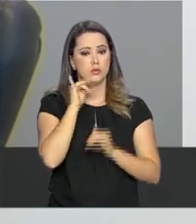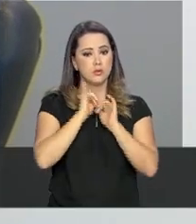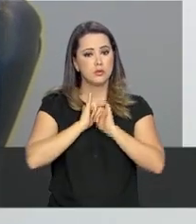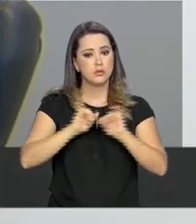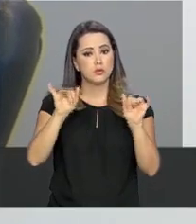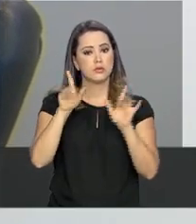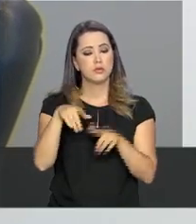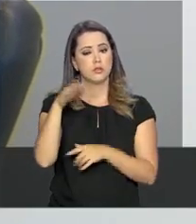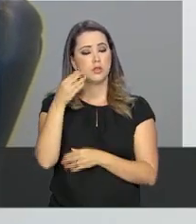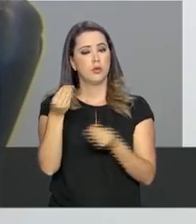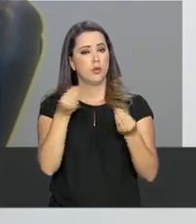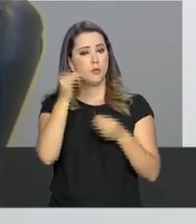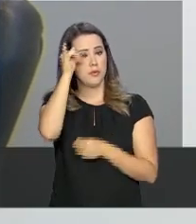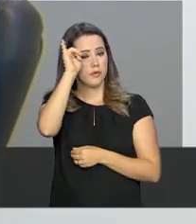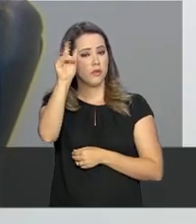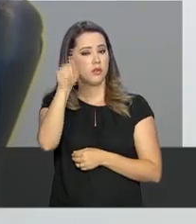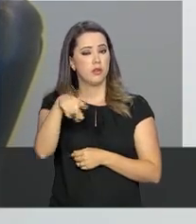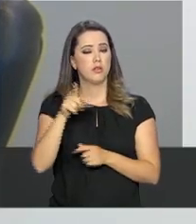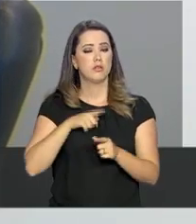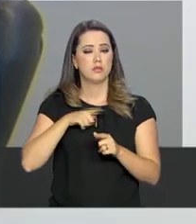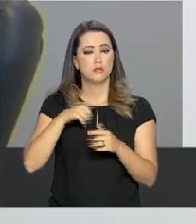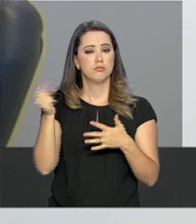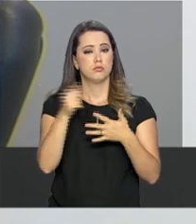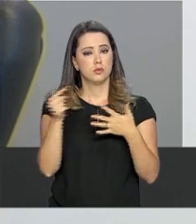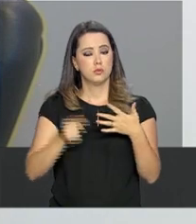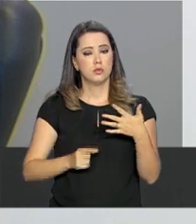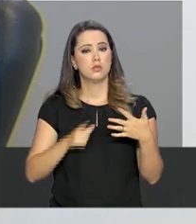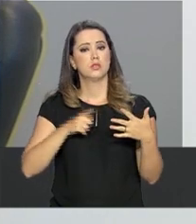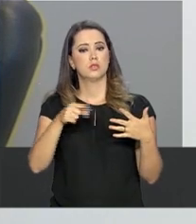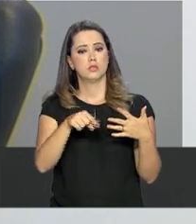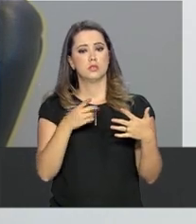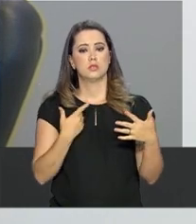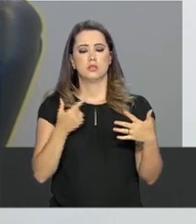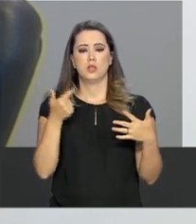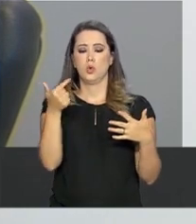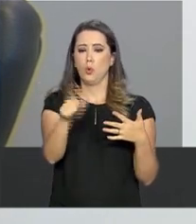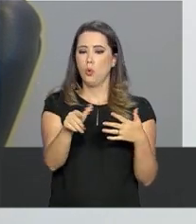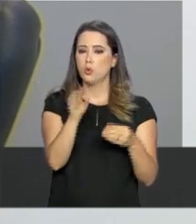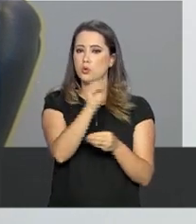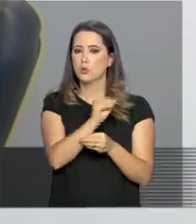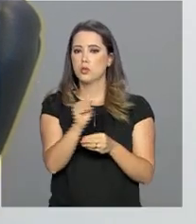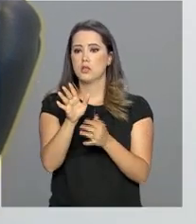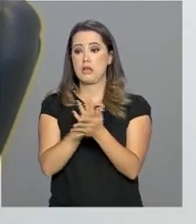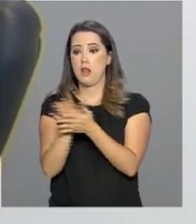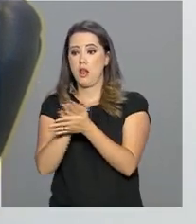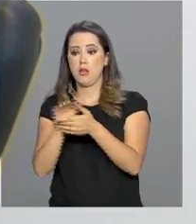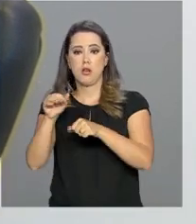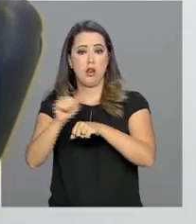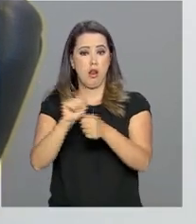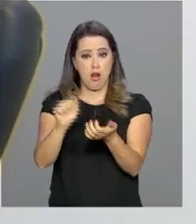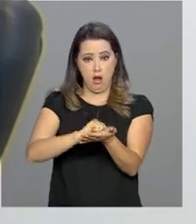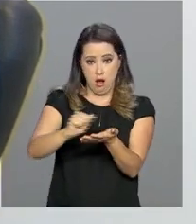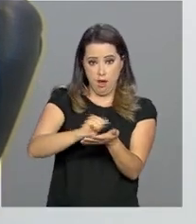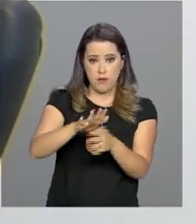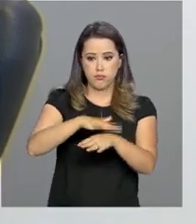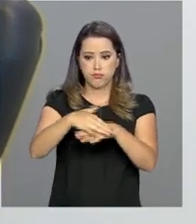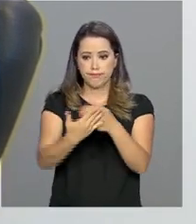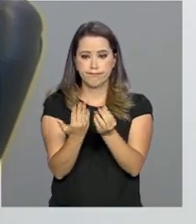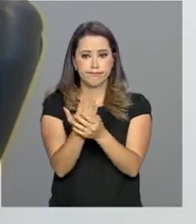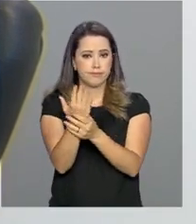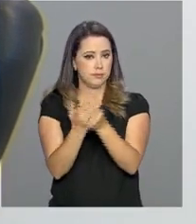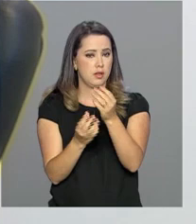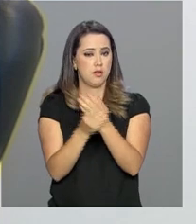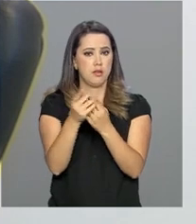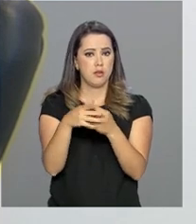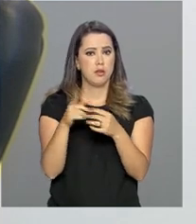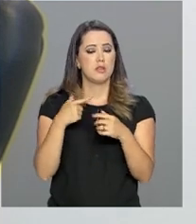de prevenção, mas ainda temos as medidas que nós chamamos de medidas não farmacológicas, que é lavar as mãos sempre, né, ter a higiene